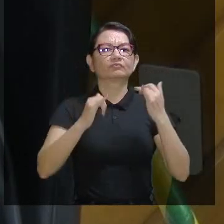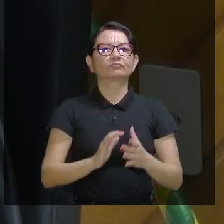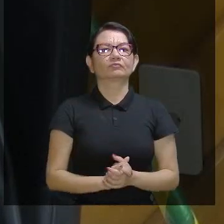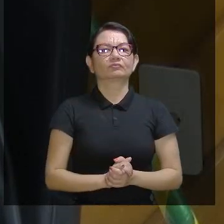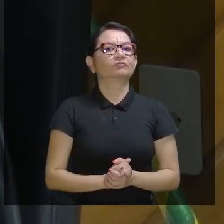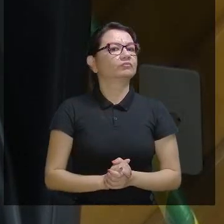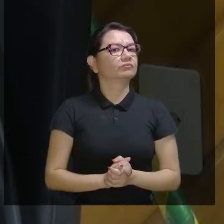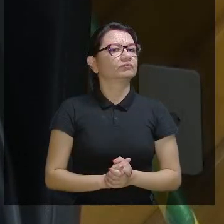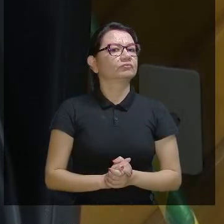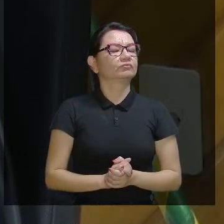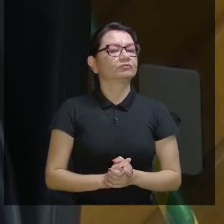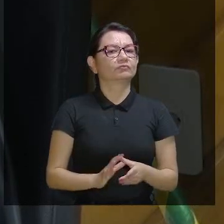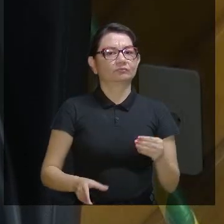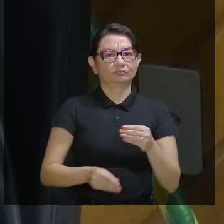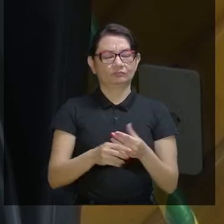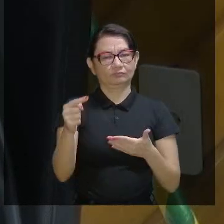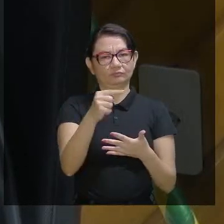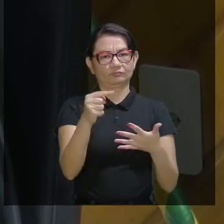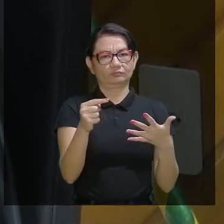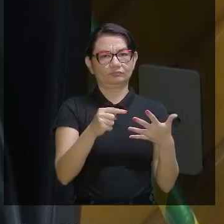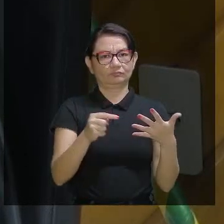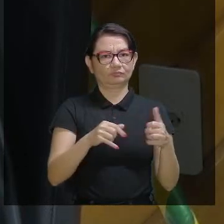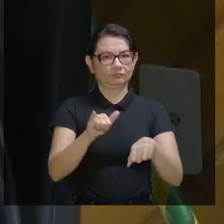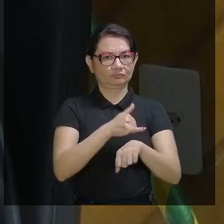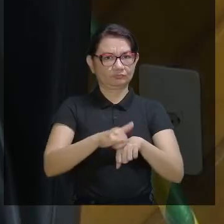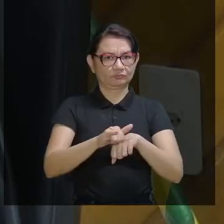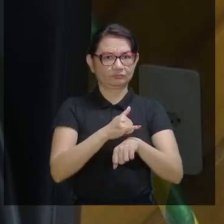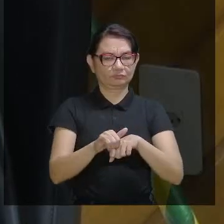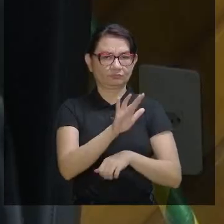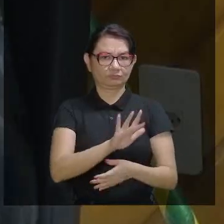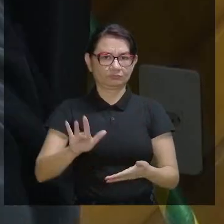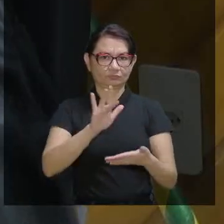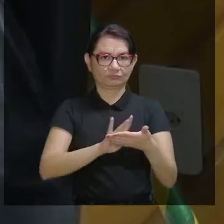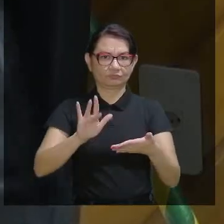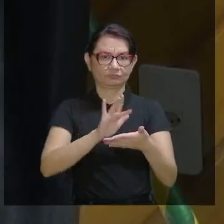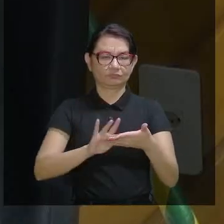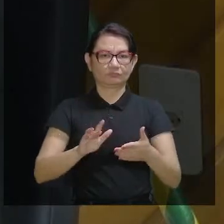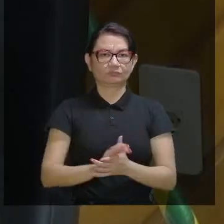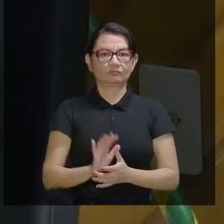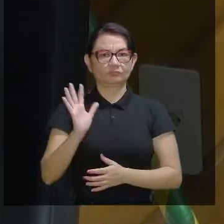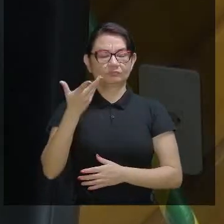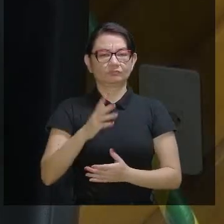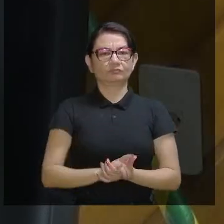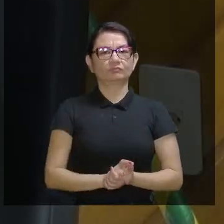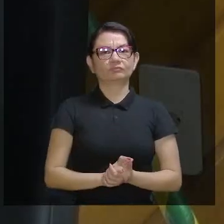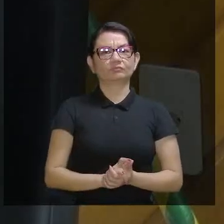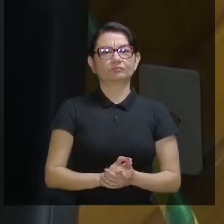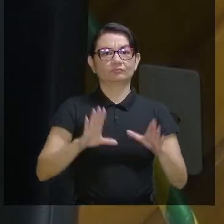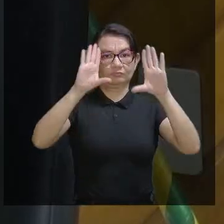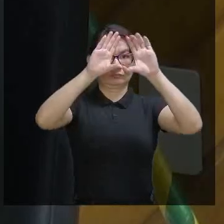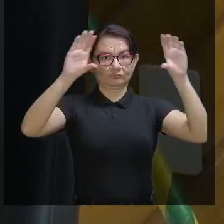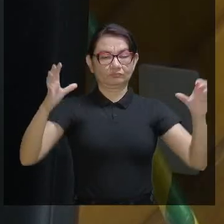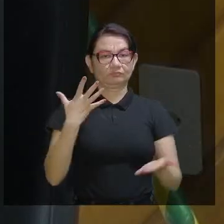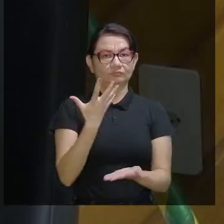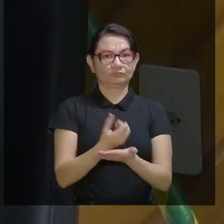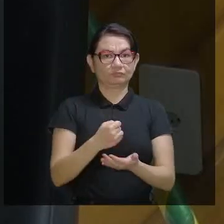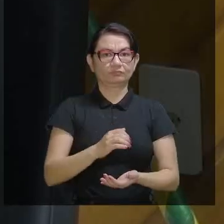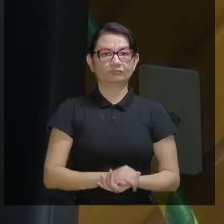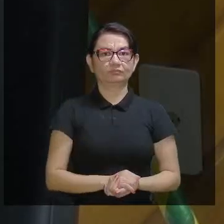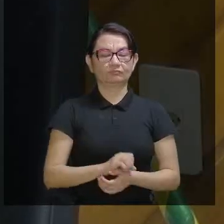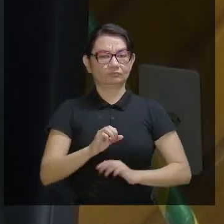sistemas, aplicações, automações, ferramentas digitais, soluções em computação em nuvem, recursos de inteligência artificial